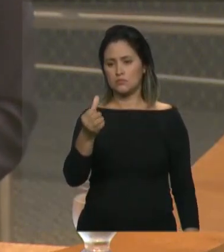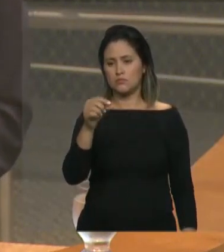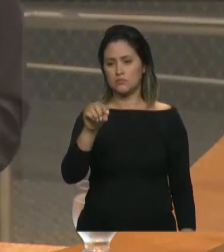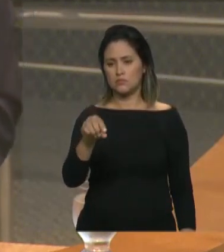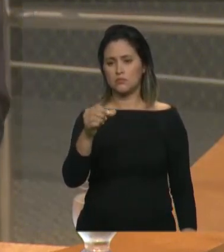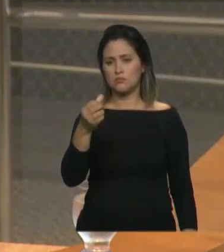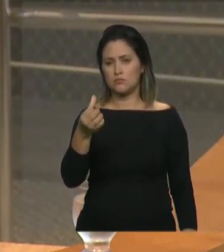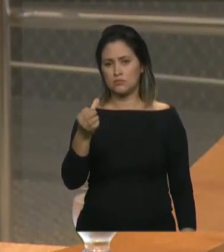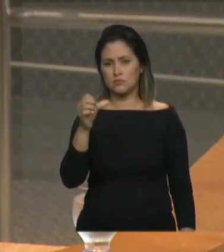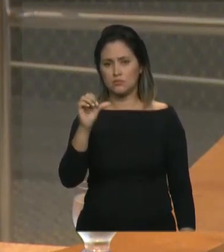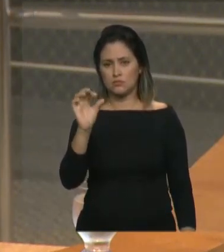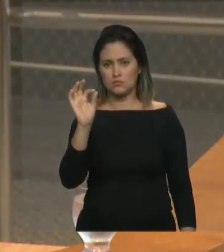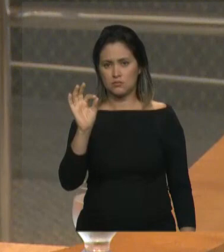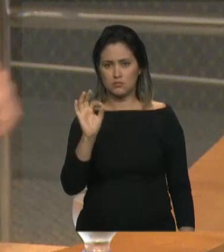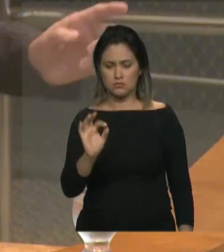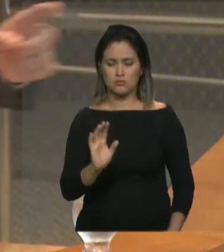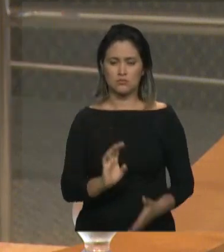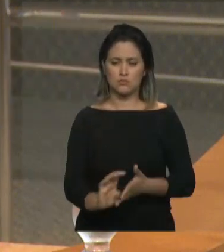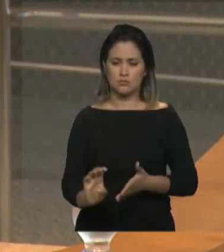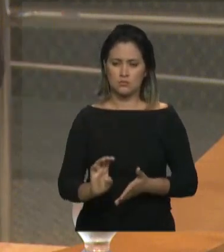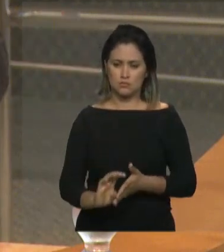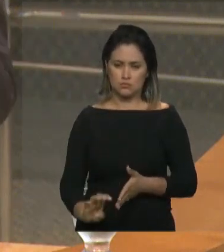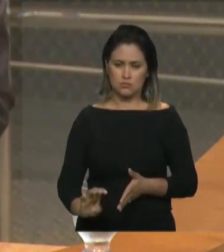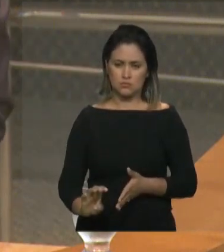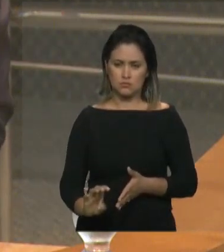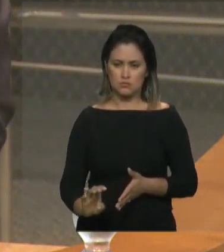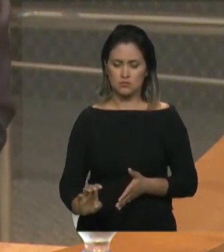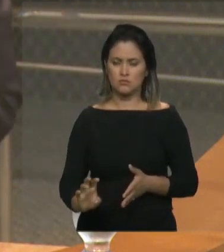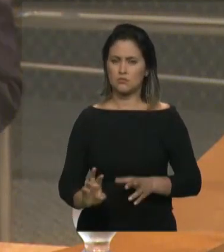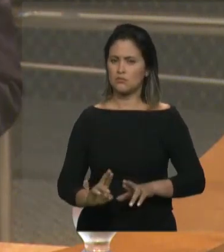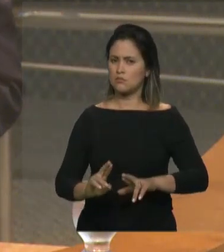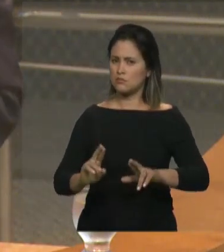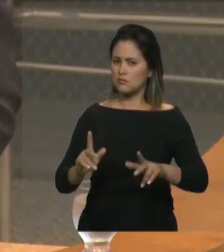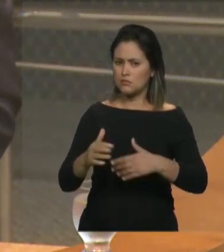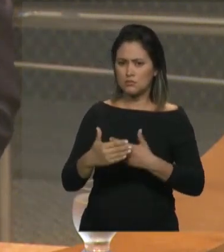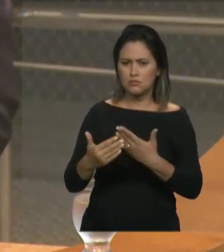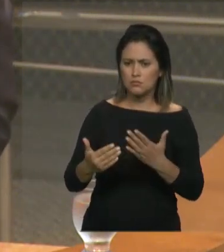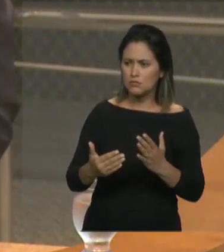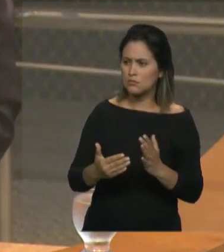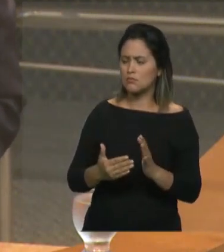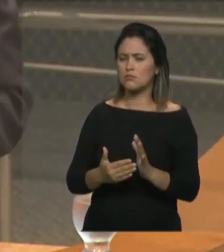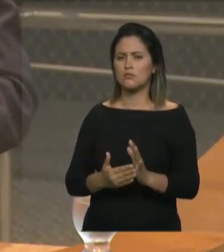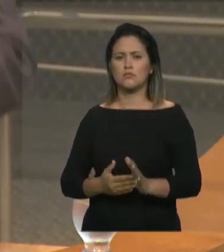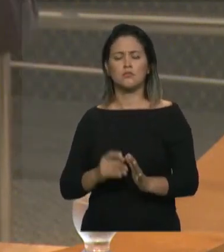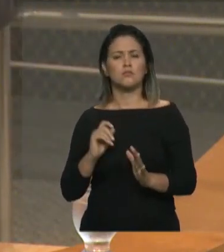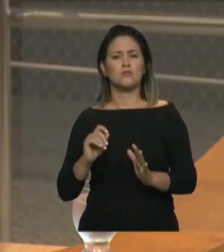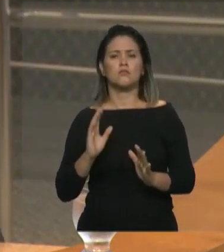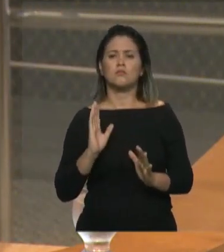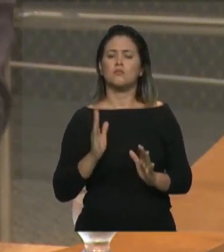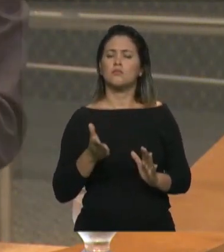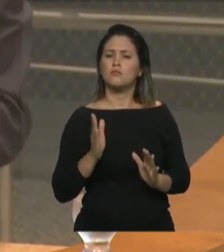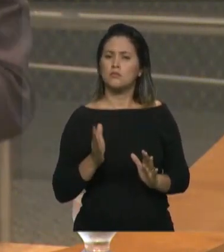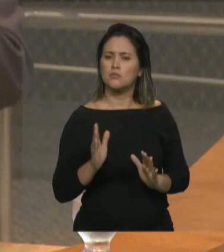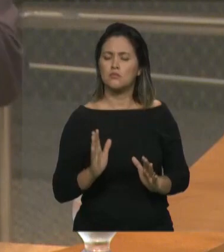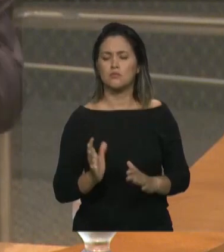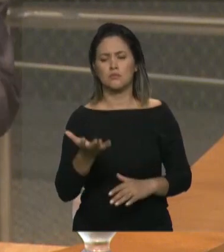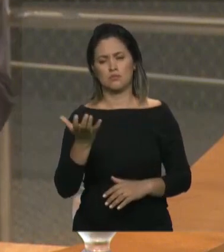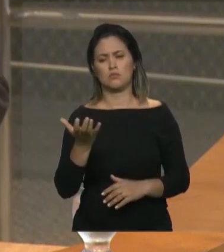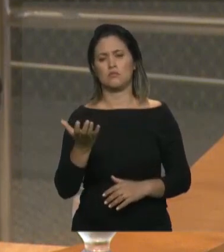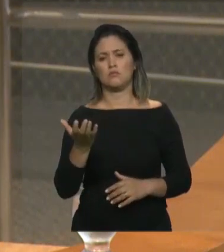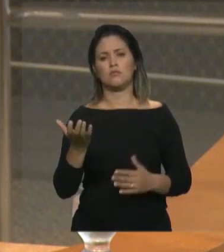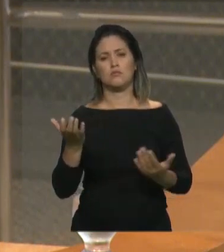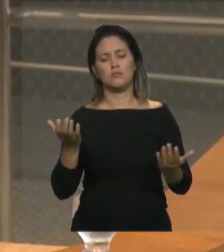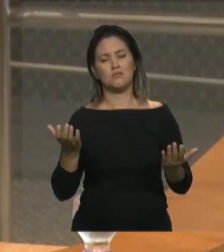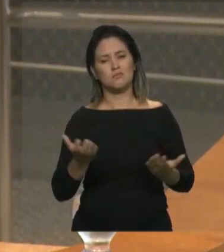6,69% de investimento, contrariando tudo historicamente, ou seja, o Maranhão está falido e dá agora demonstração mais